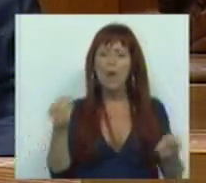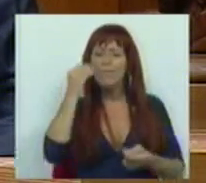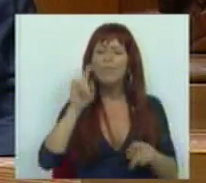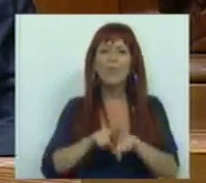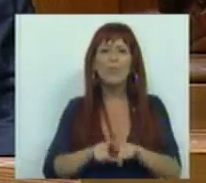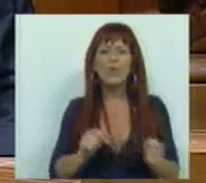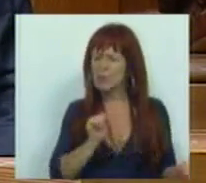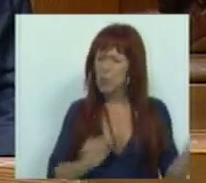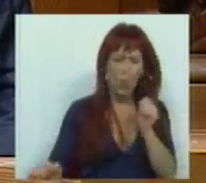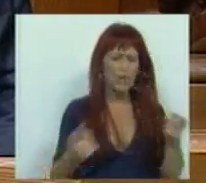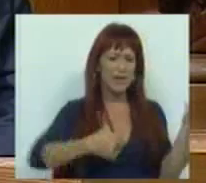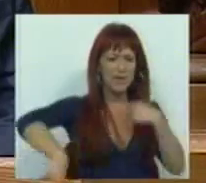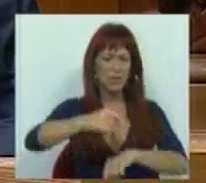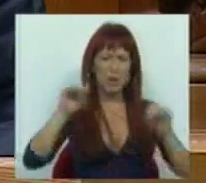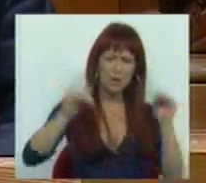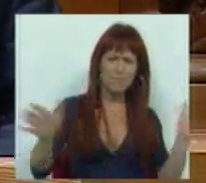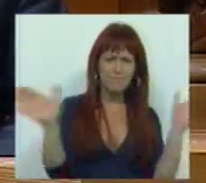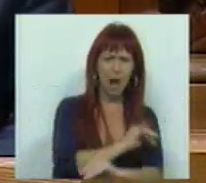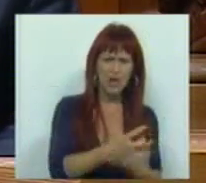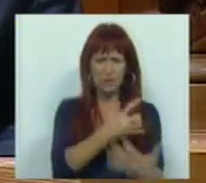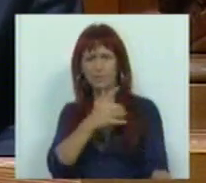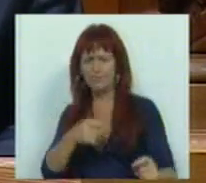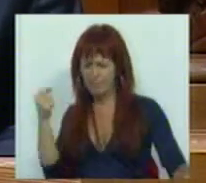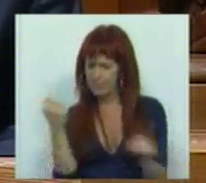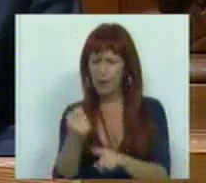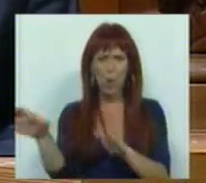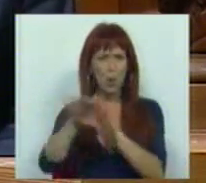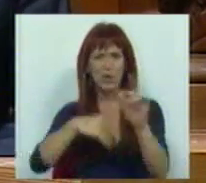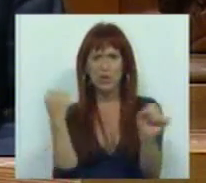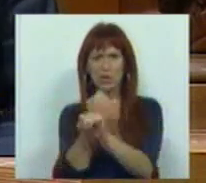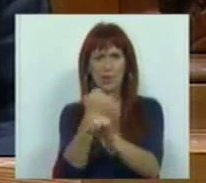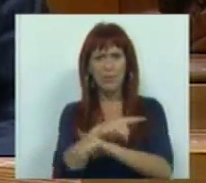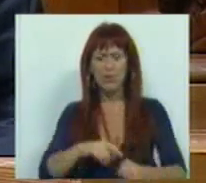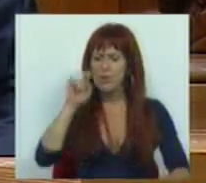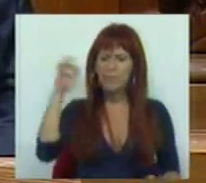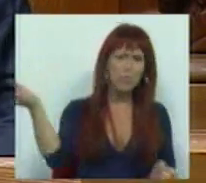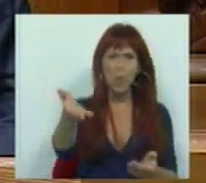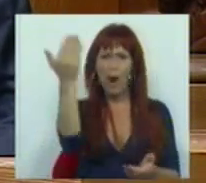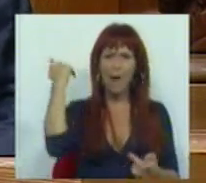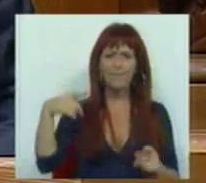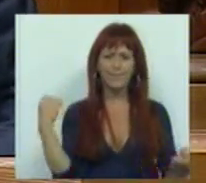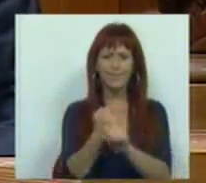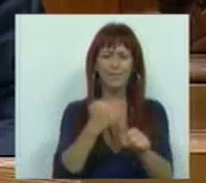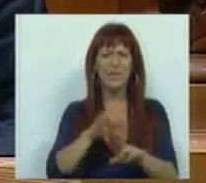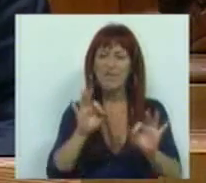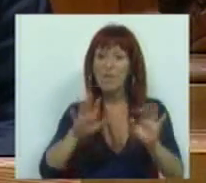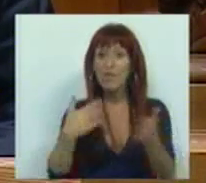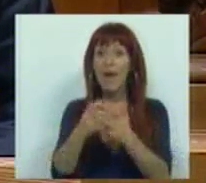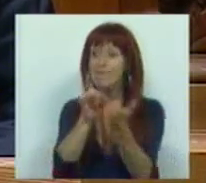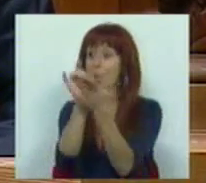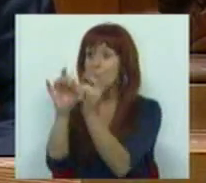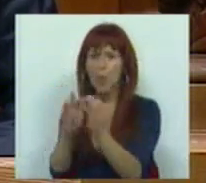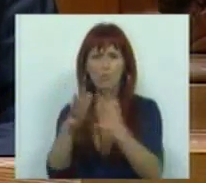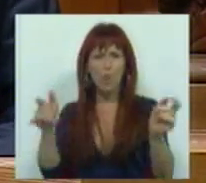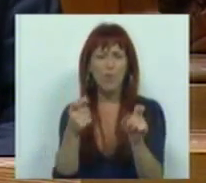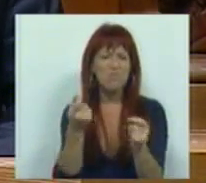mecanismo contracíclico, mais recessão. É o ataque às condições laborais, desprotegendo sempre o trabalho, favorecendo mais despedimentos e o